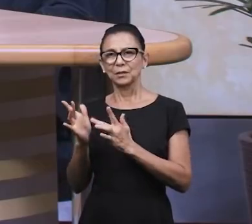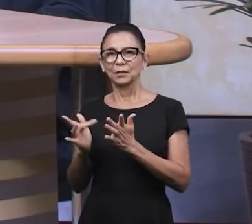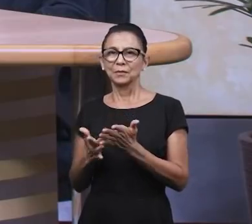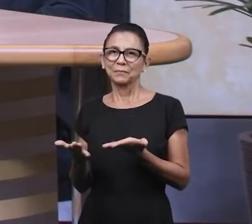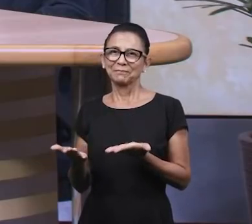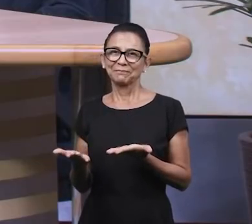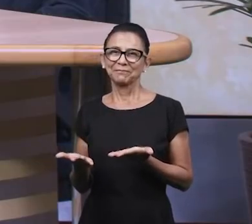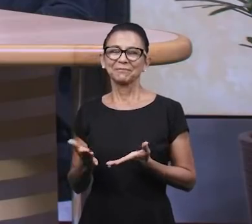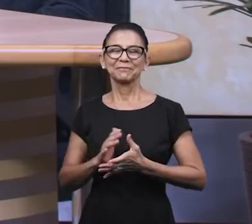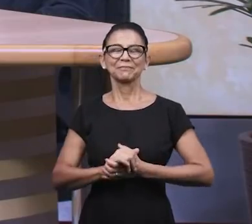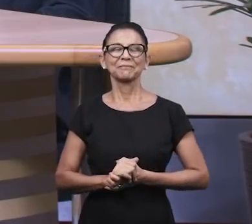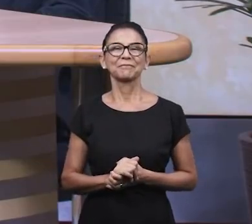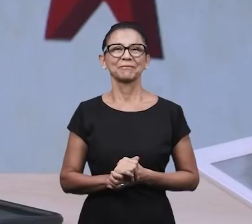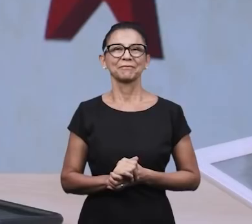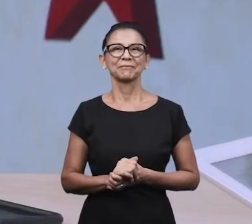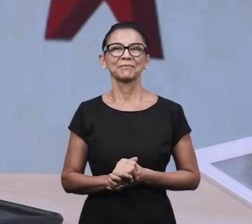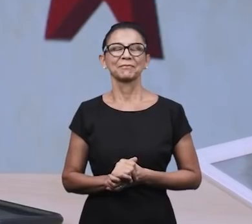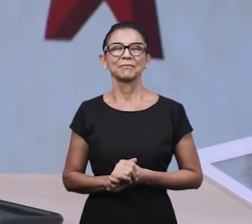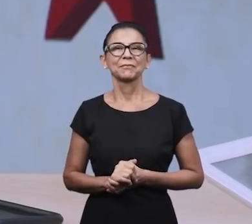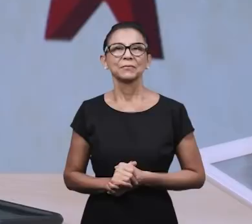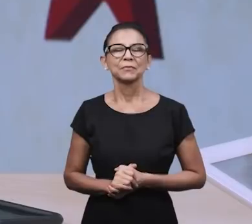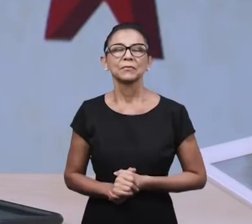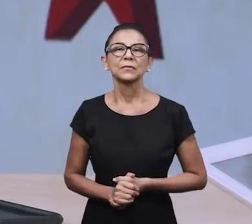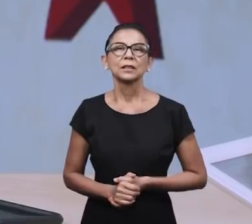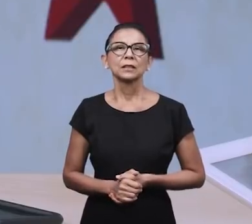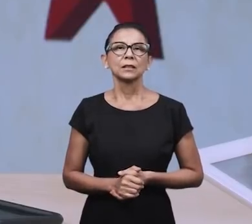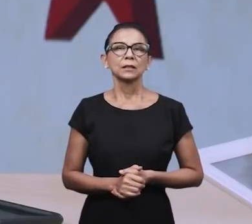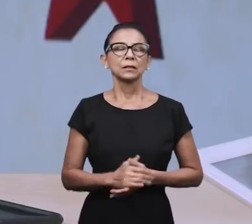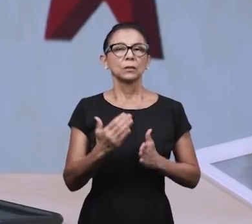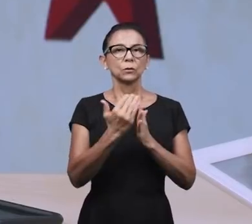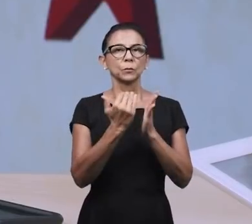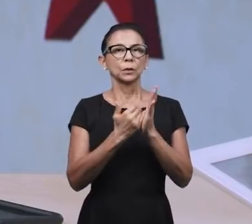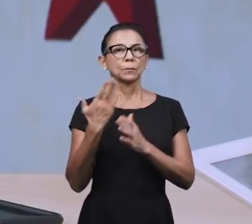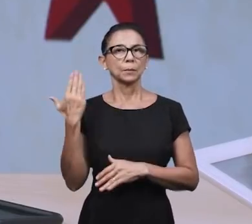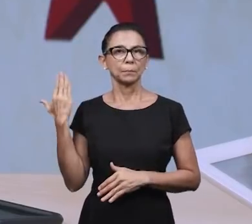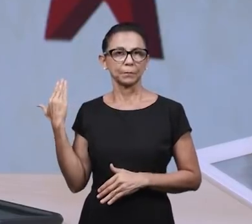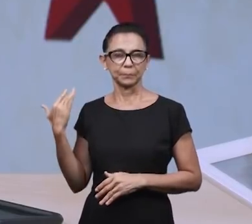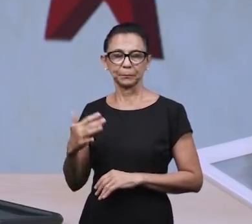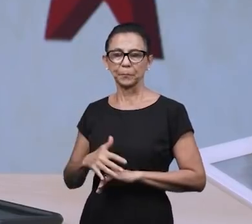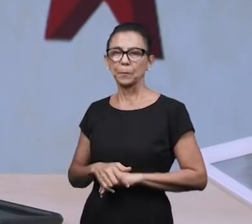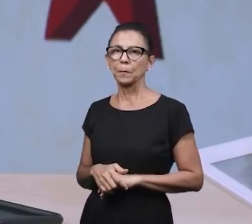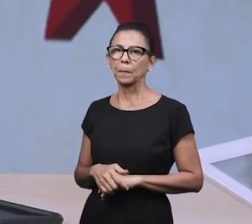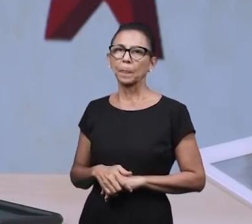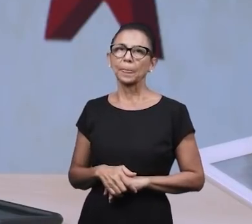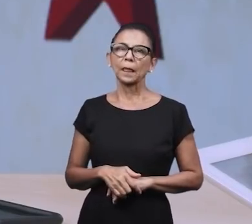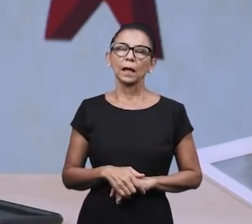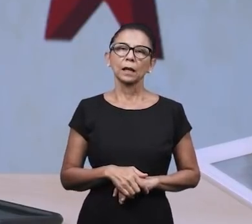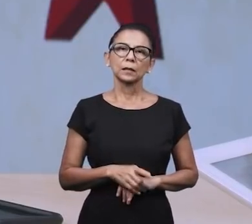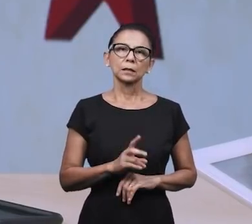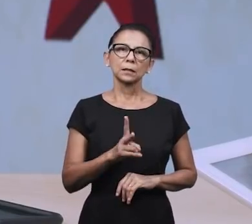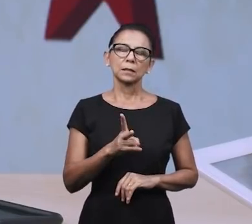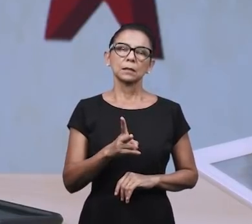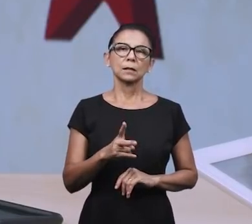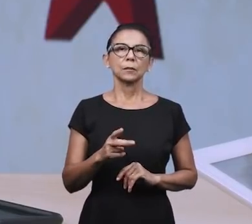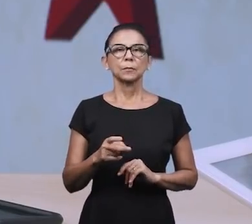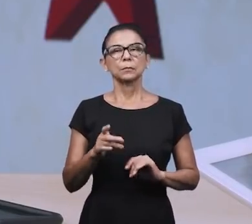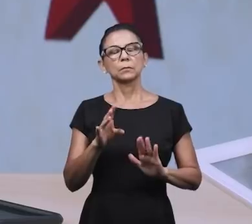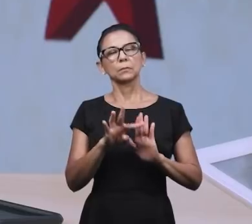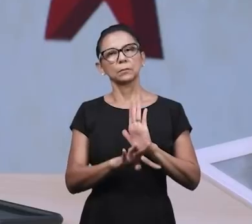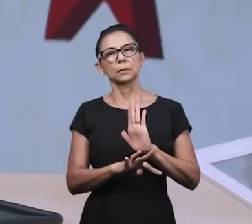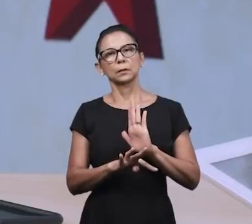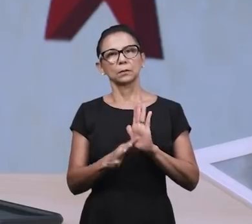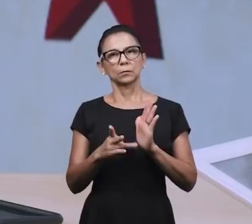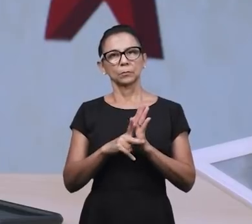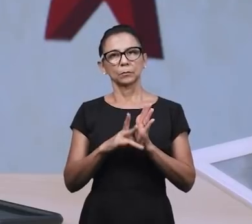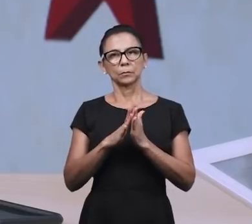vez com muita alegria. Amém. Vamos lá, vamos seguir. Como eu falei no programa anterior, nós sempre trazemos um verso, um texto